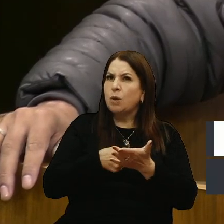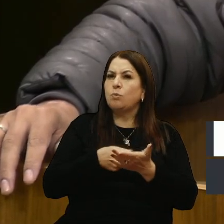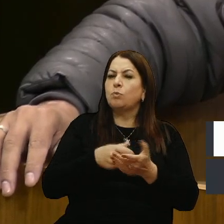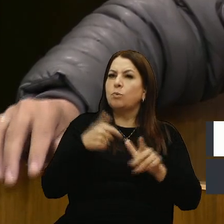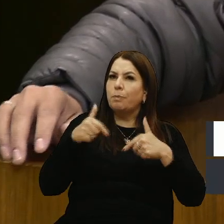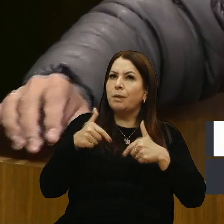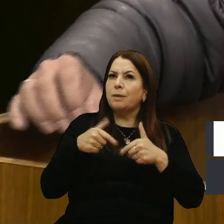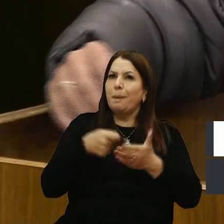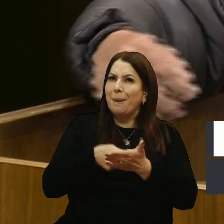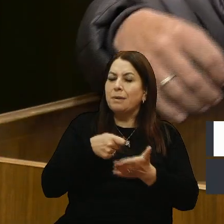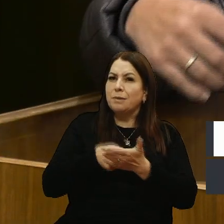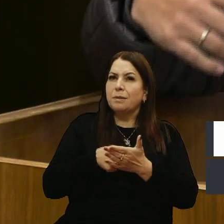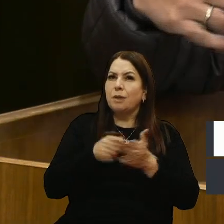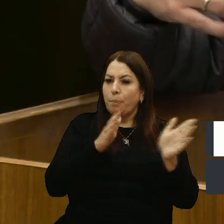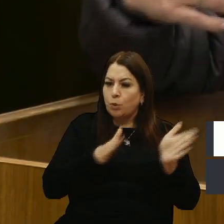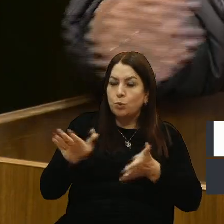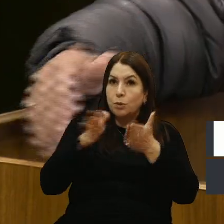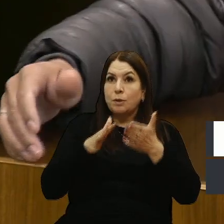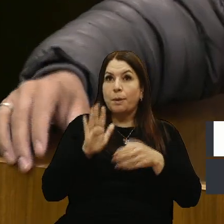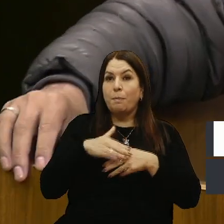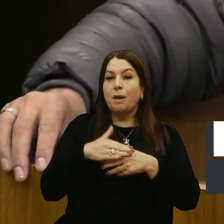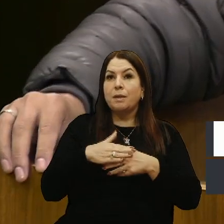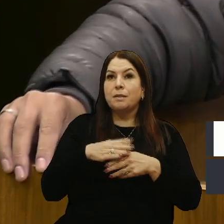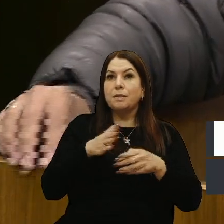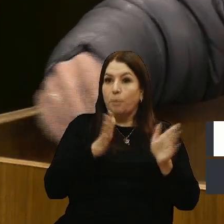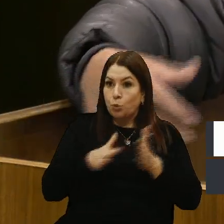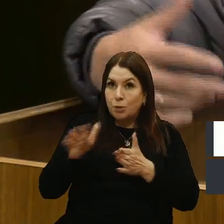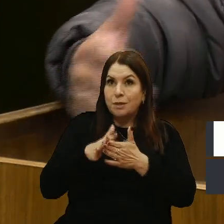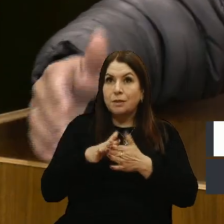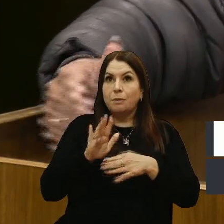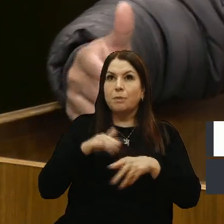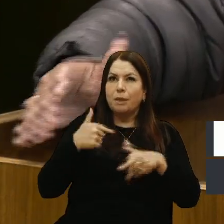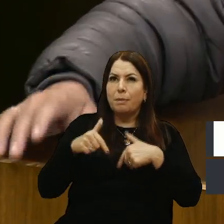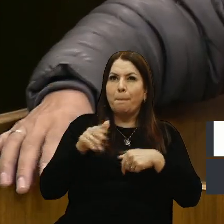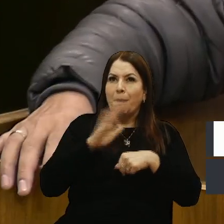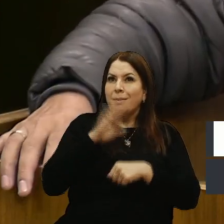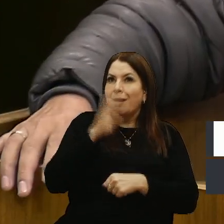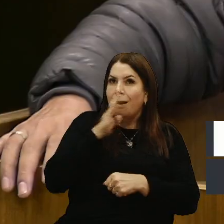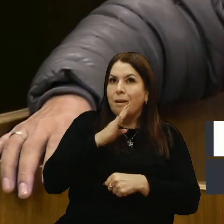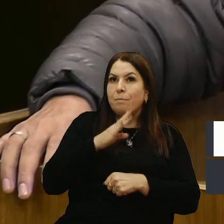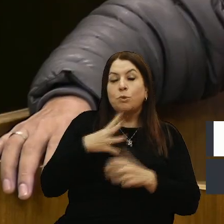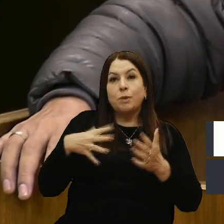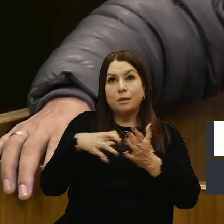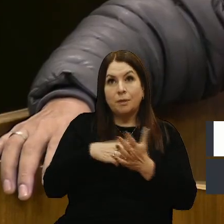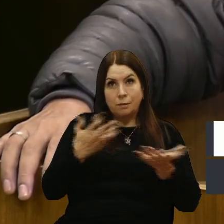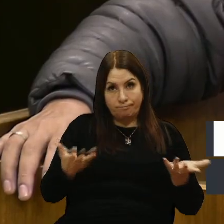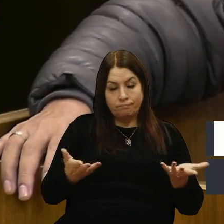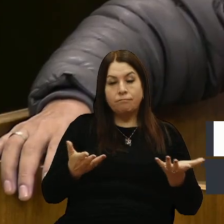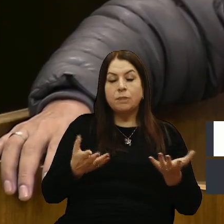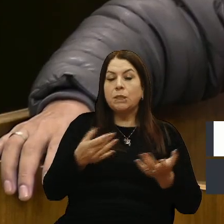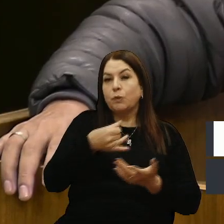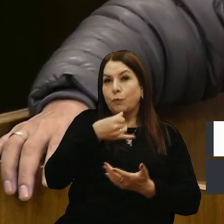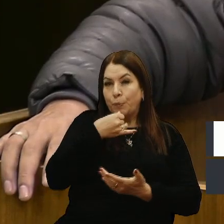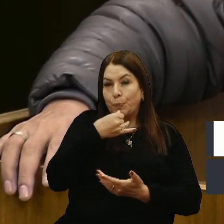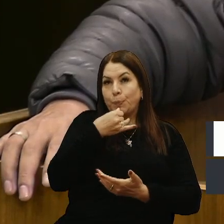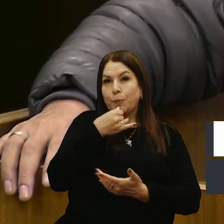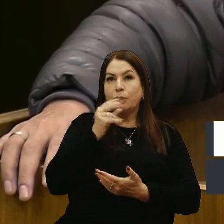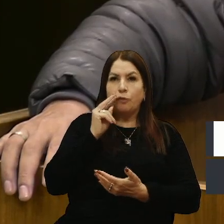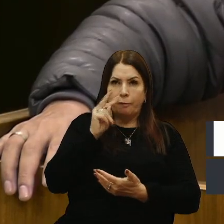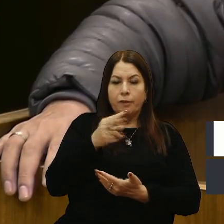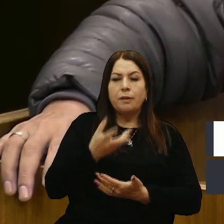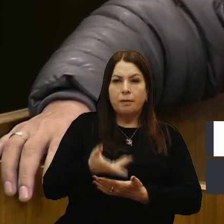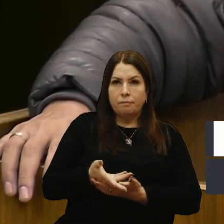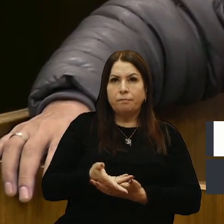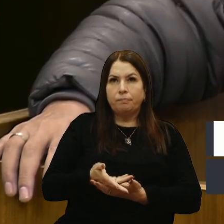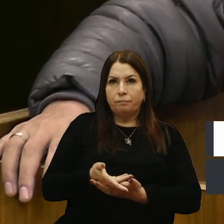trabalhador está pressionado a produzir, quanto mais produção ele acaba trabalhando mais rápido e acaba se acidentando. Então, infelizmente, a gente vê